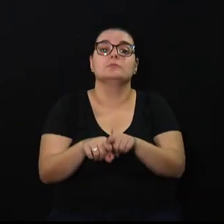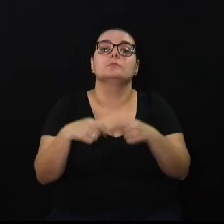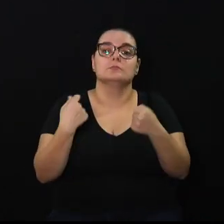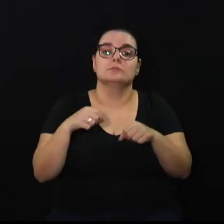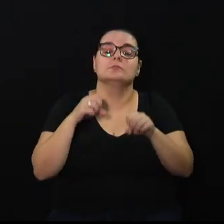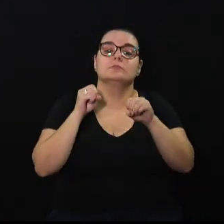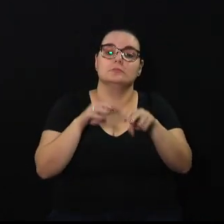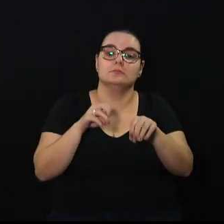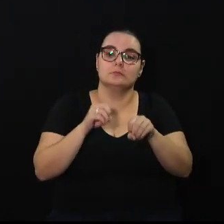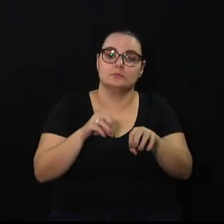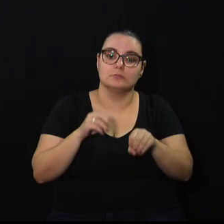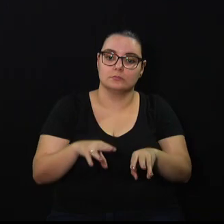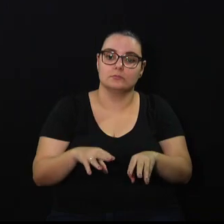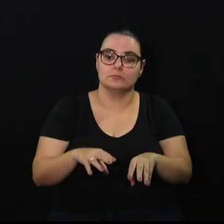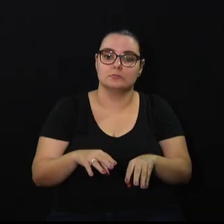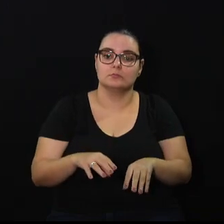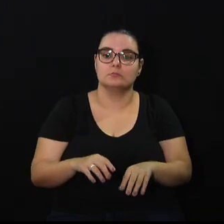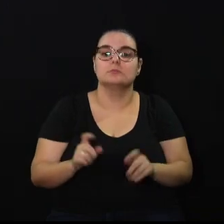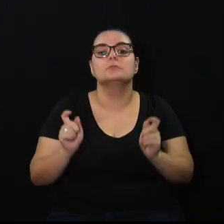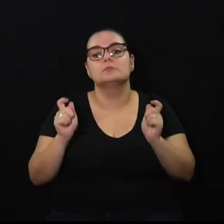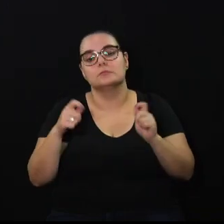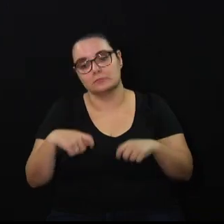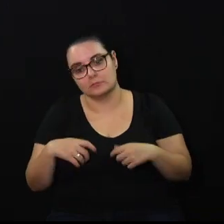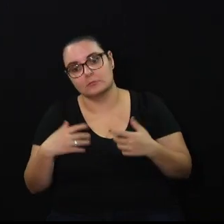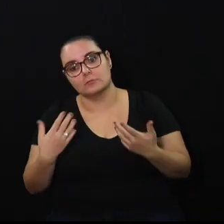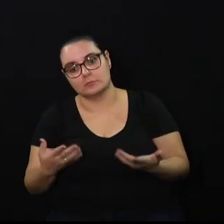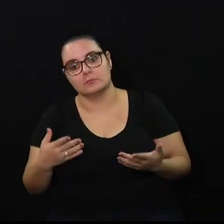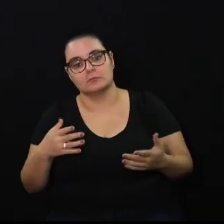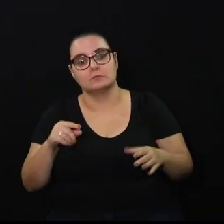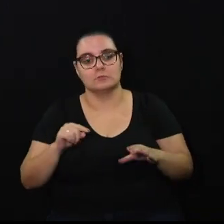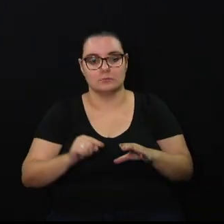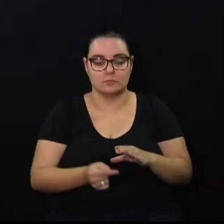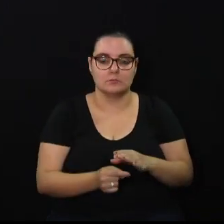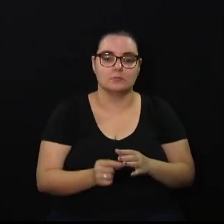de forma mais efetiva e intensiva